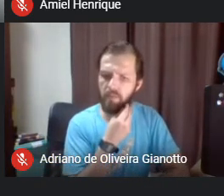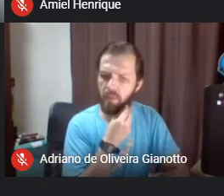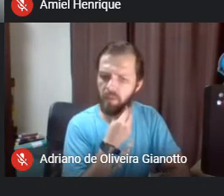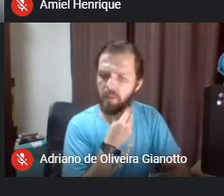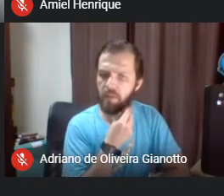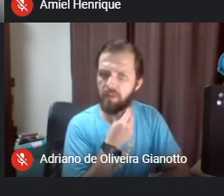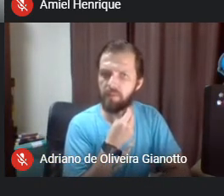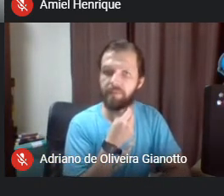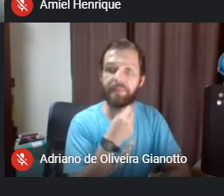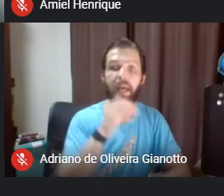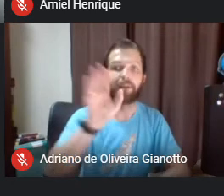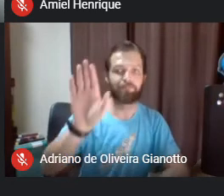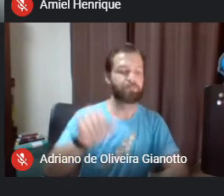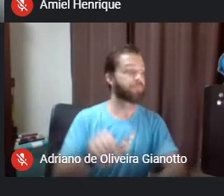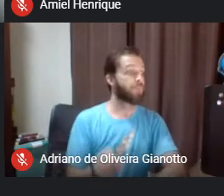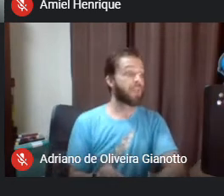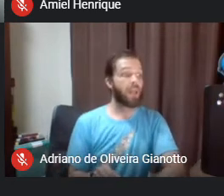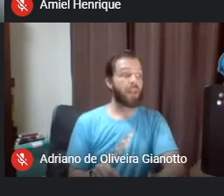Tá normal.